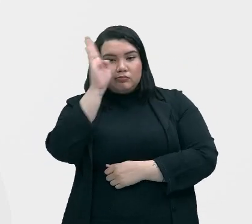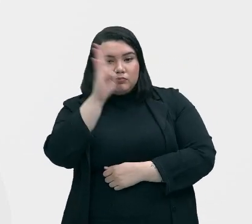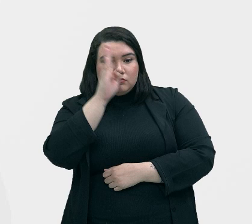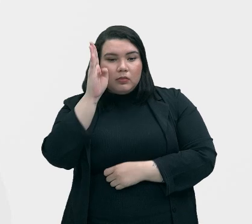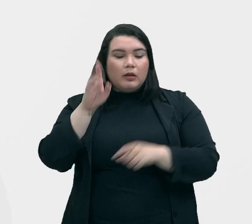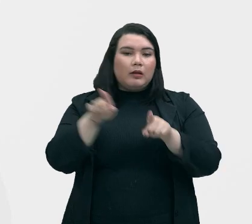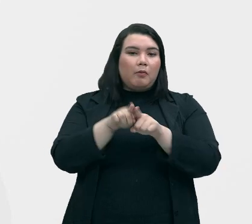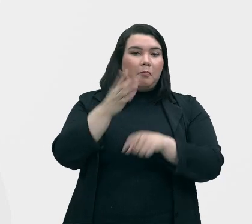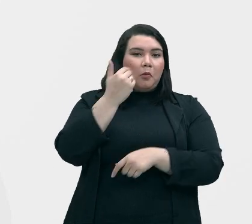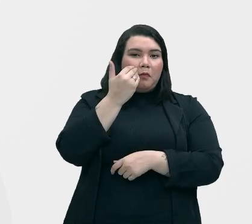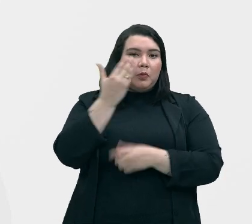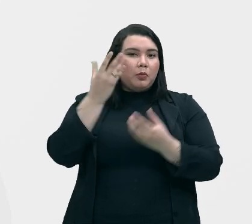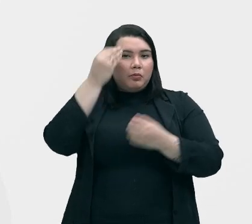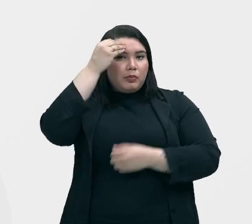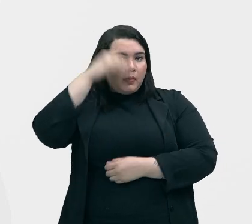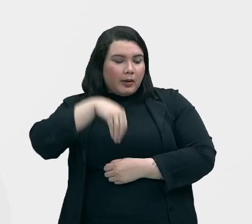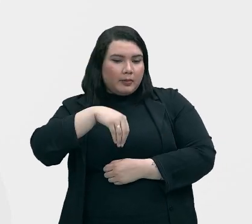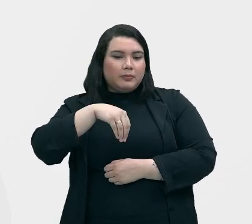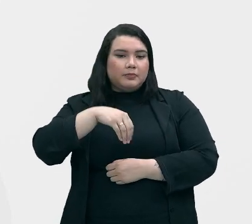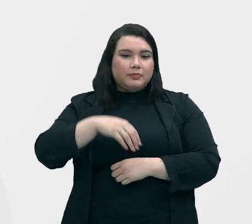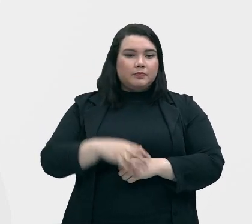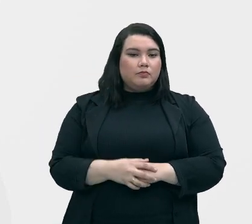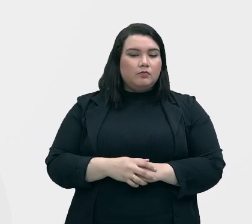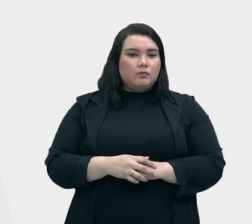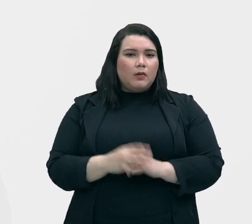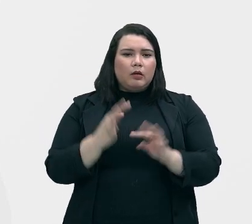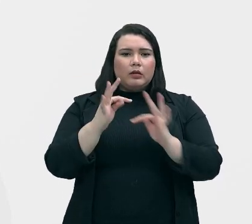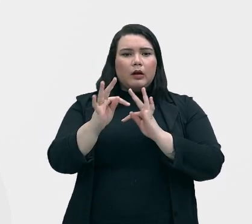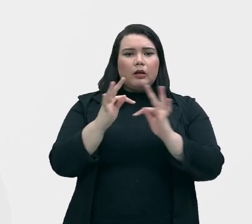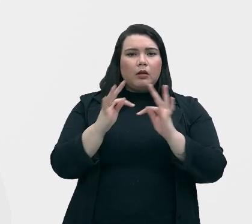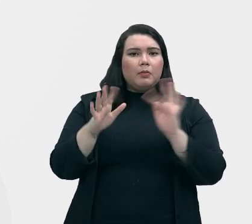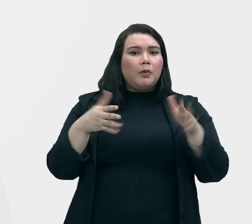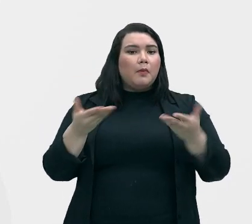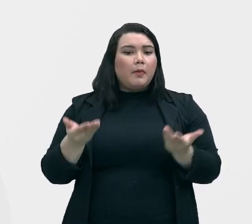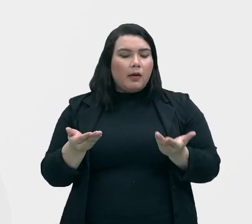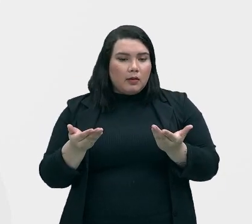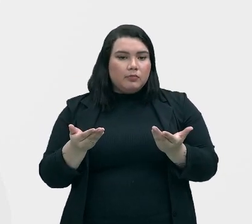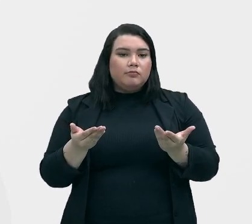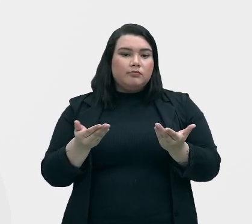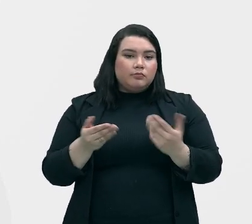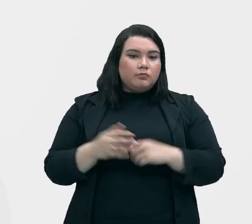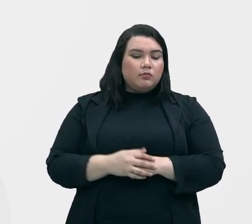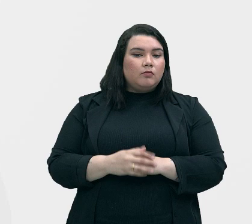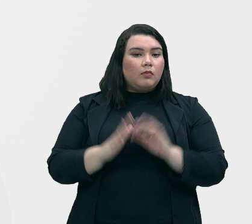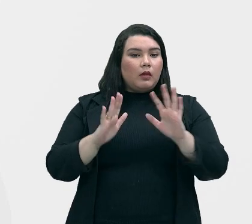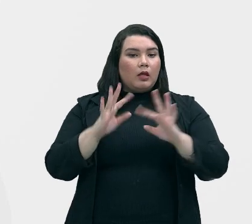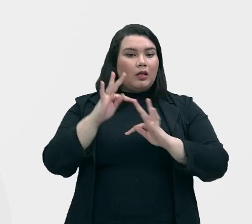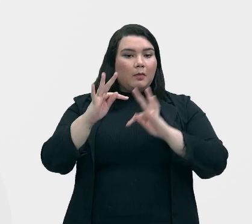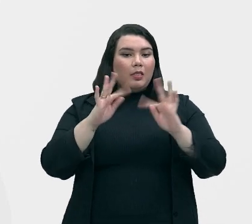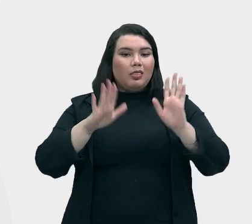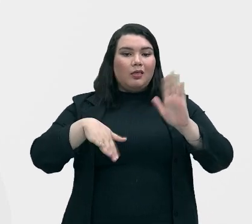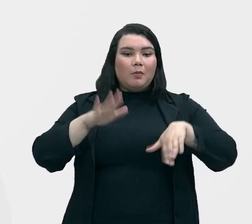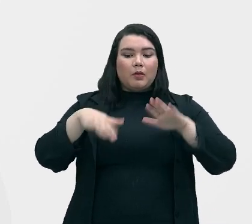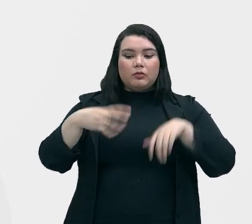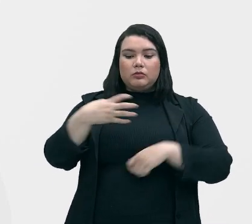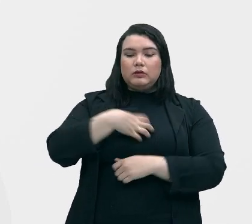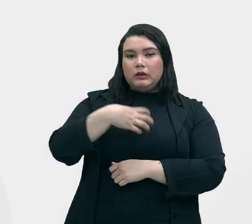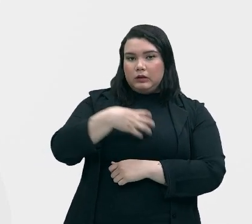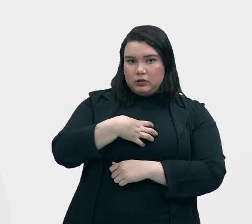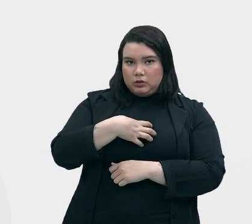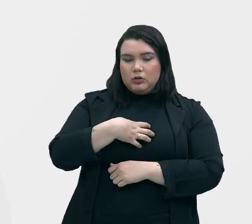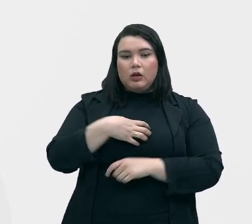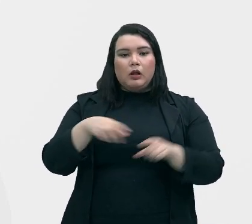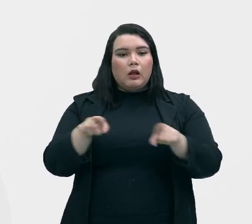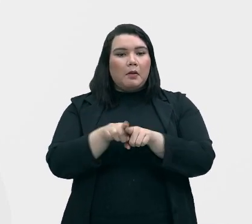e perda de apetite. E os possíveis tratamentos aí para uma otite é que o tratamento depende dos